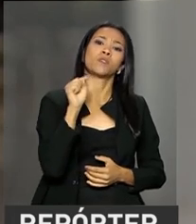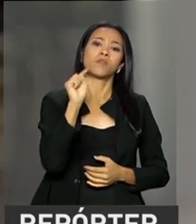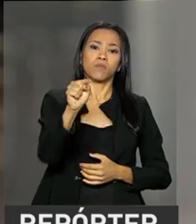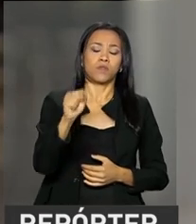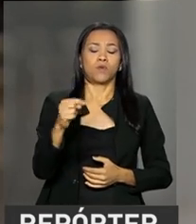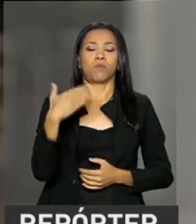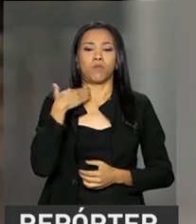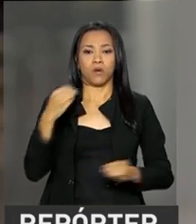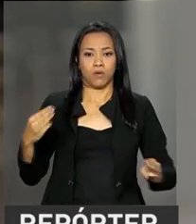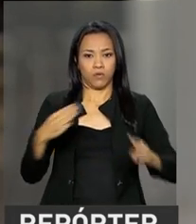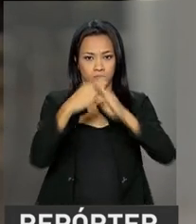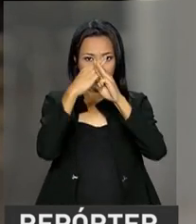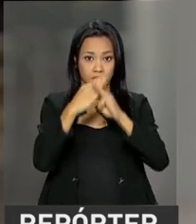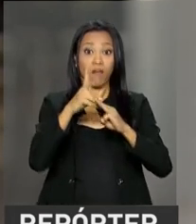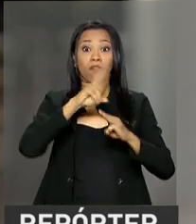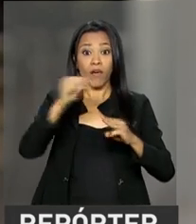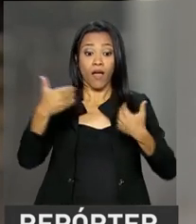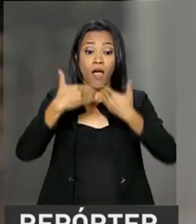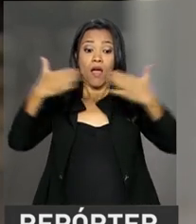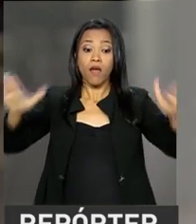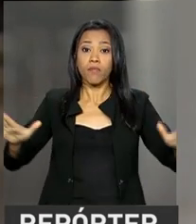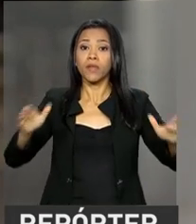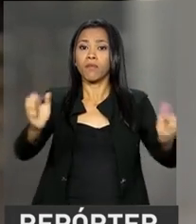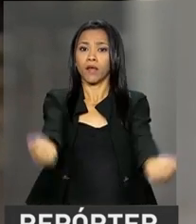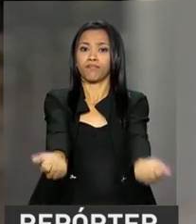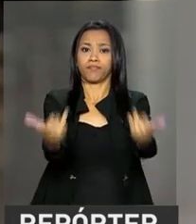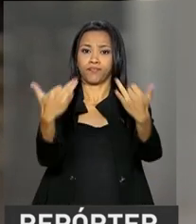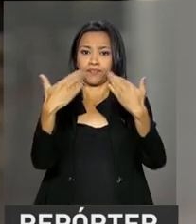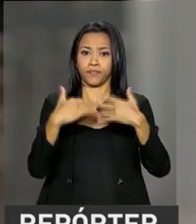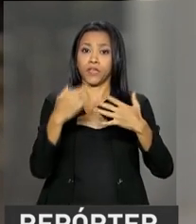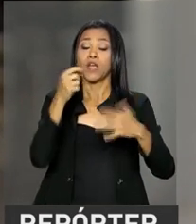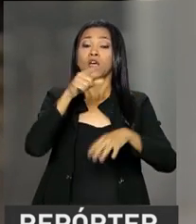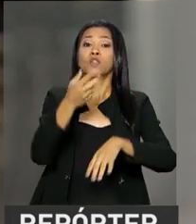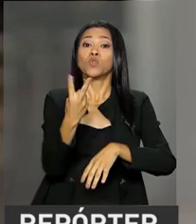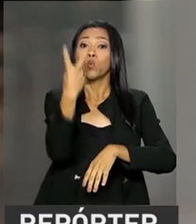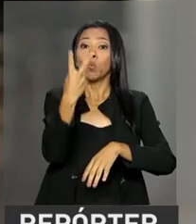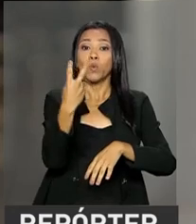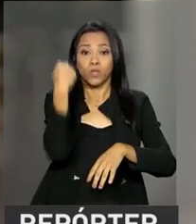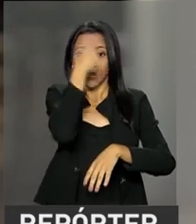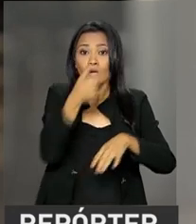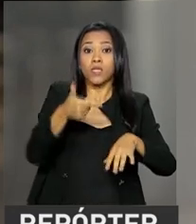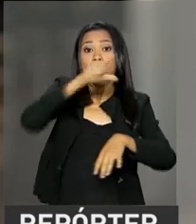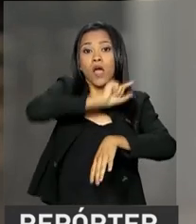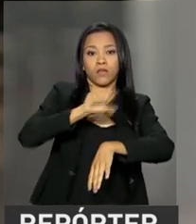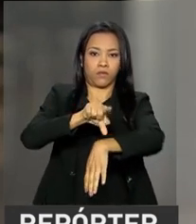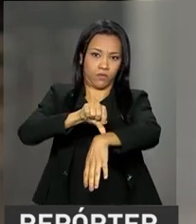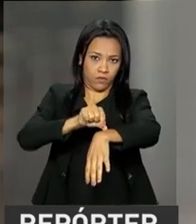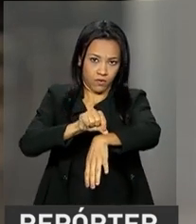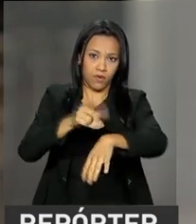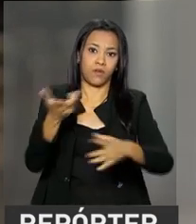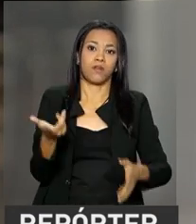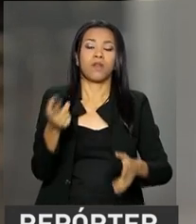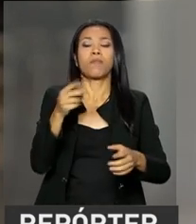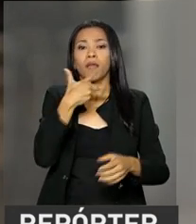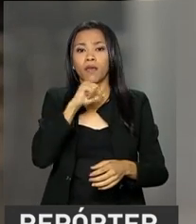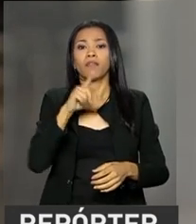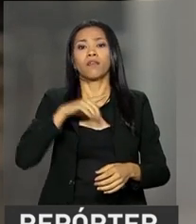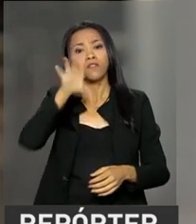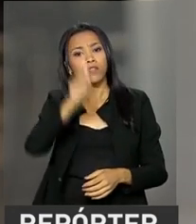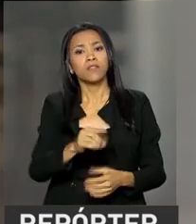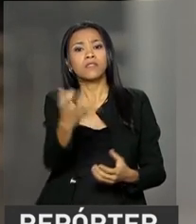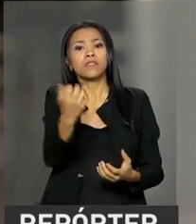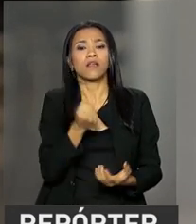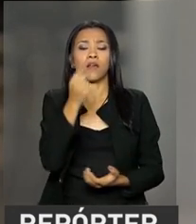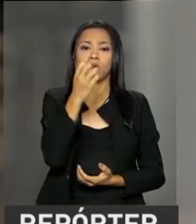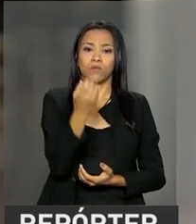abrir 2 horas mais cedo para atender os trabalhadores que TM direito a sacar os recursos das contas inativas